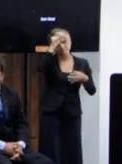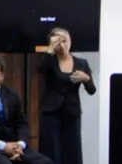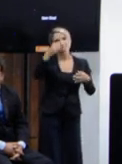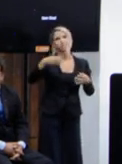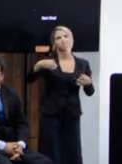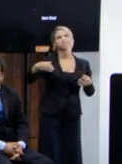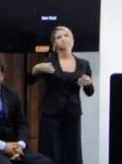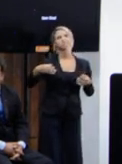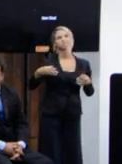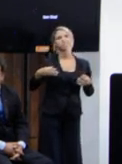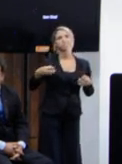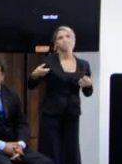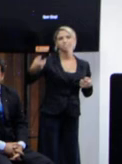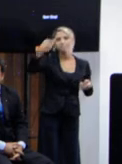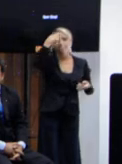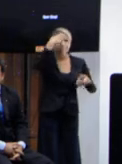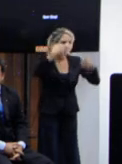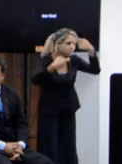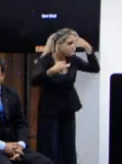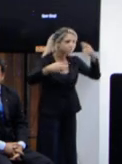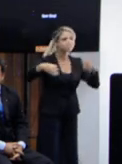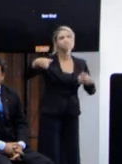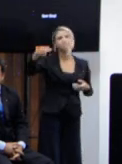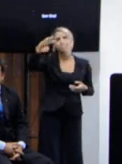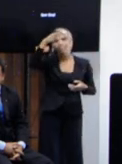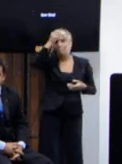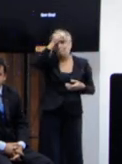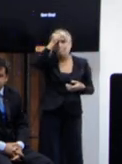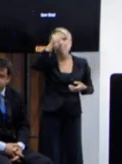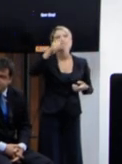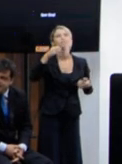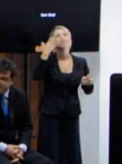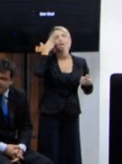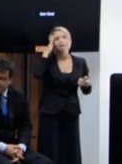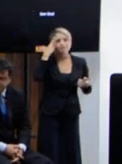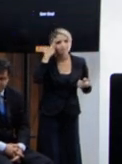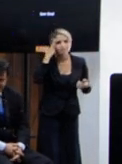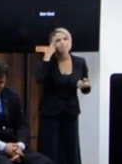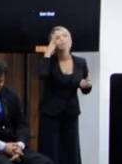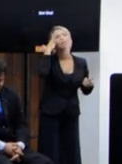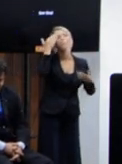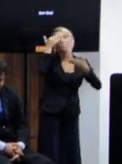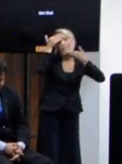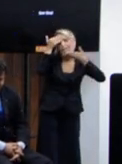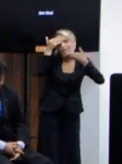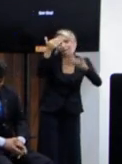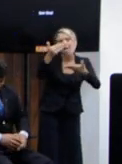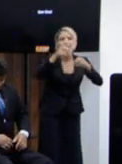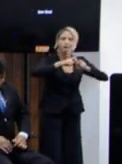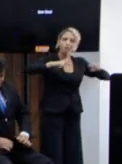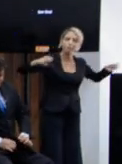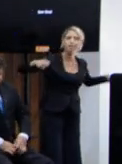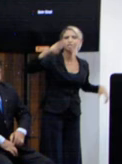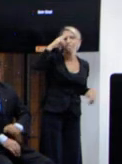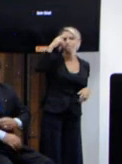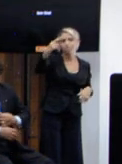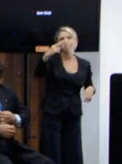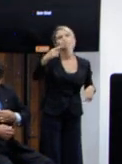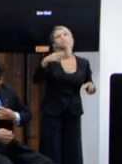quando entra essa garotada aqui. Aqui, obrigado por tudo, a mesa diretora, que eu fiz